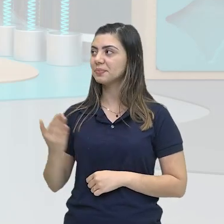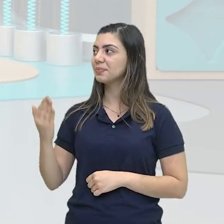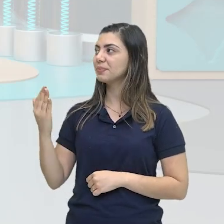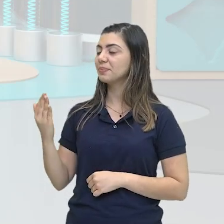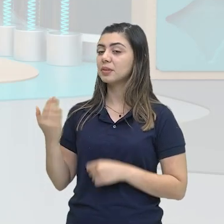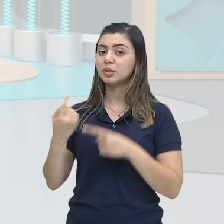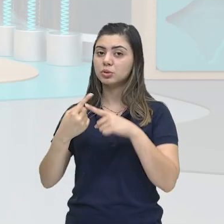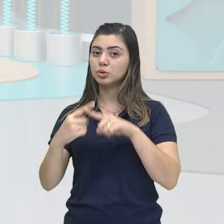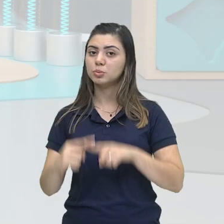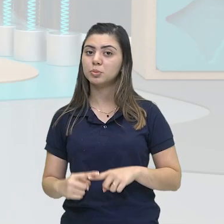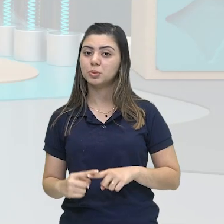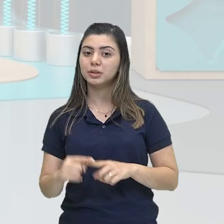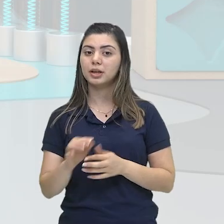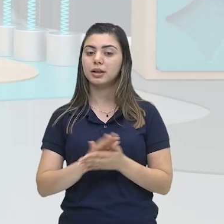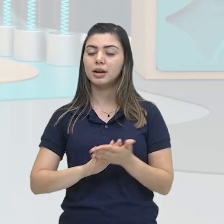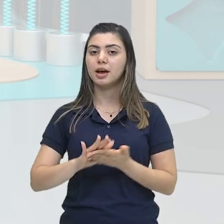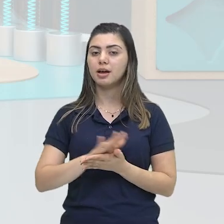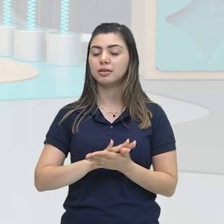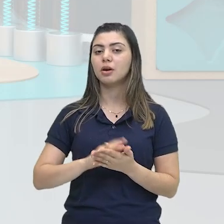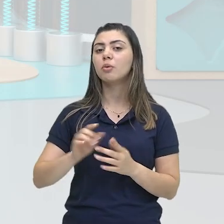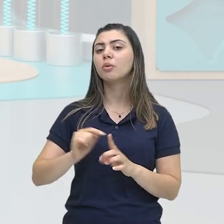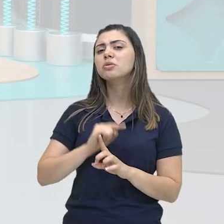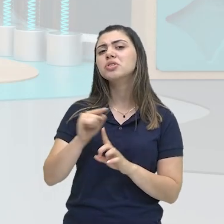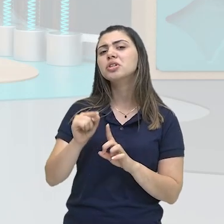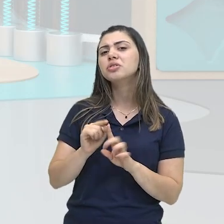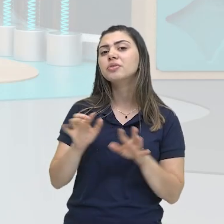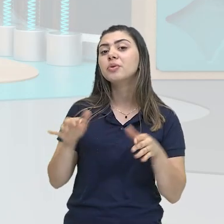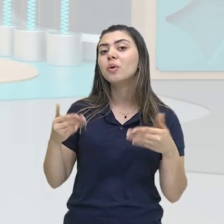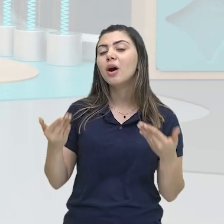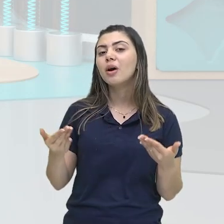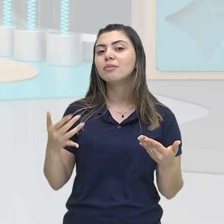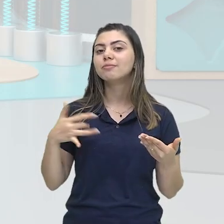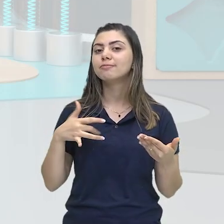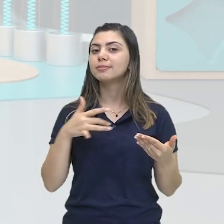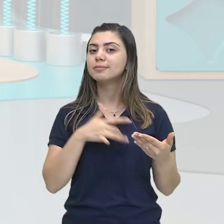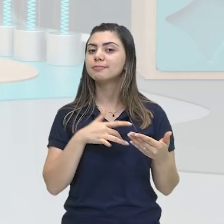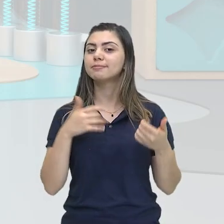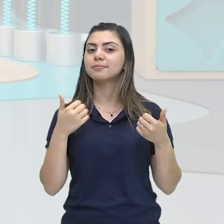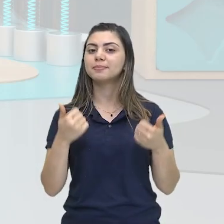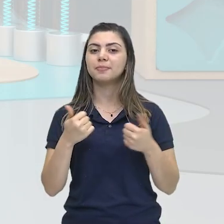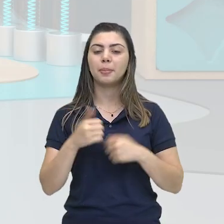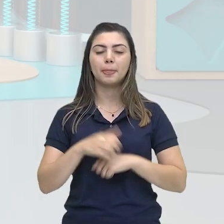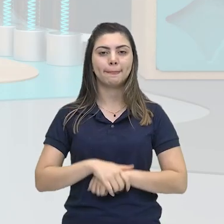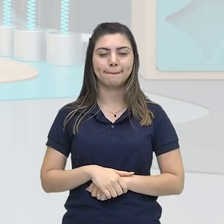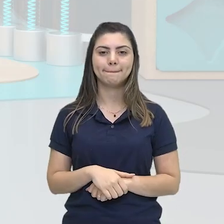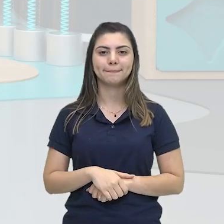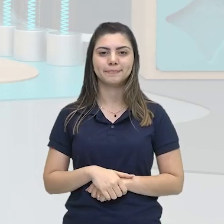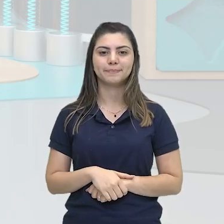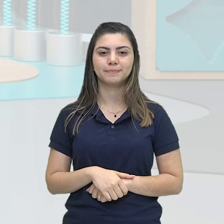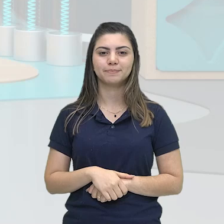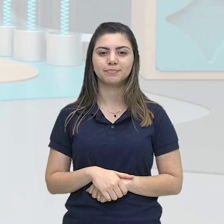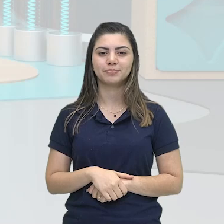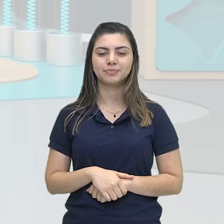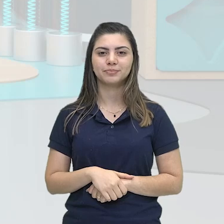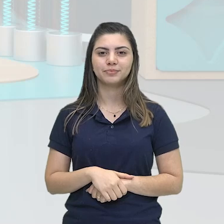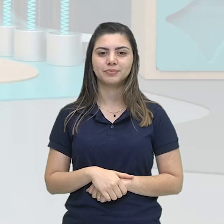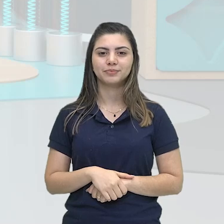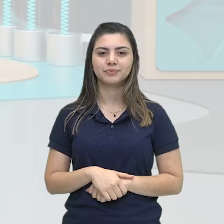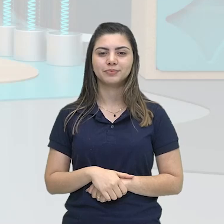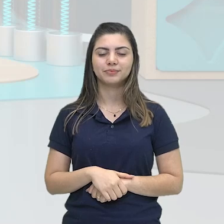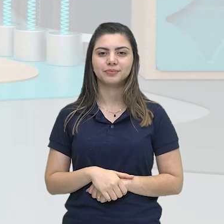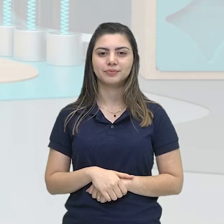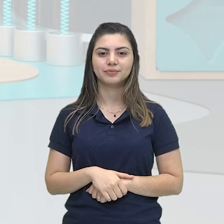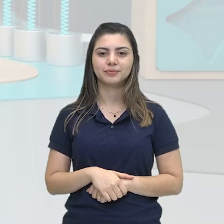não competitiva. O objetivo maior delas é qual? É a questão da saúde. Falando ainda sobre